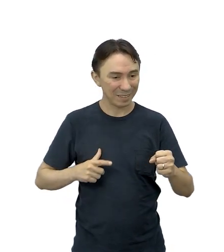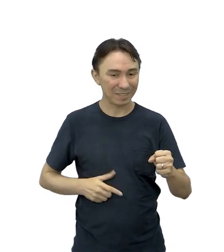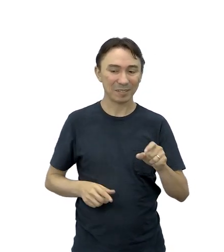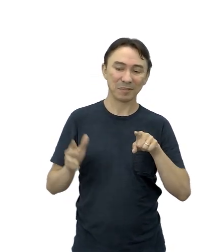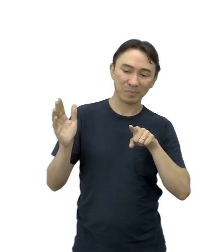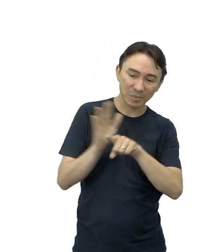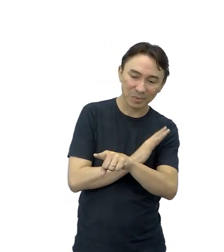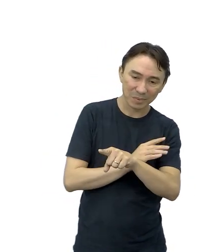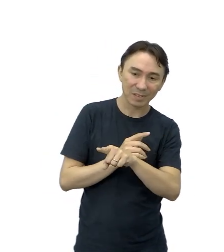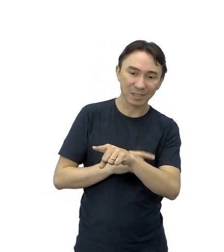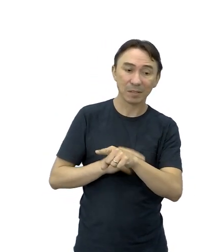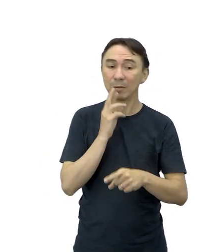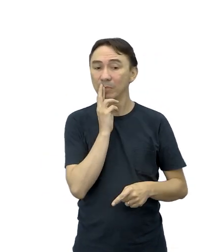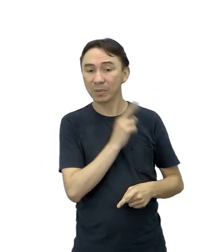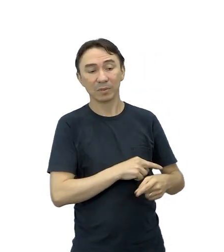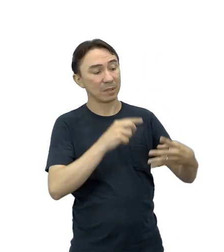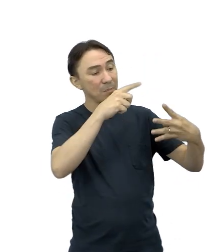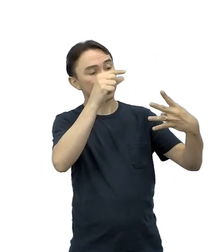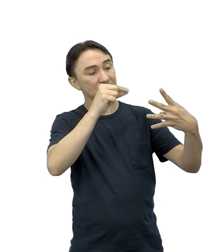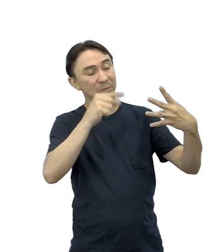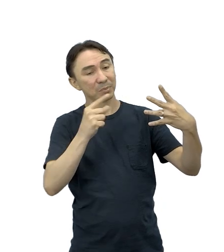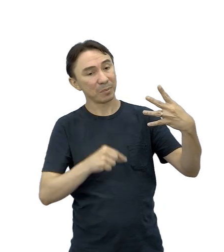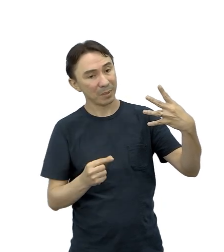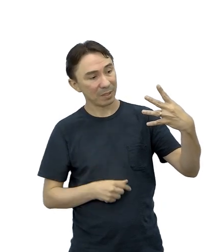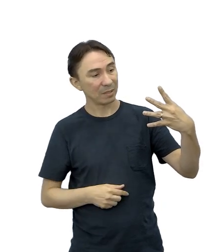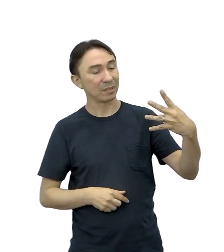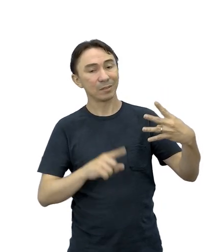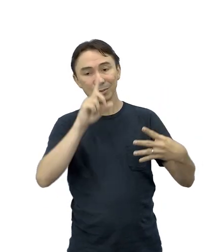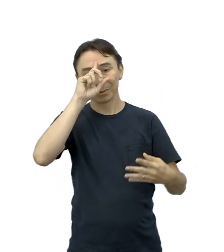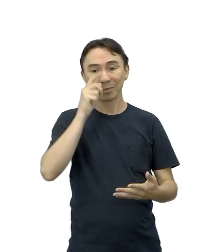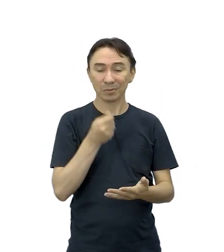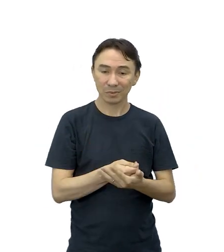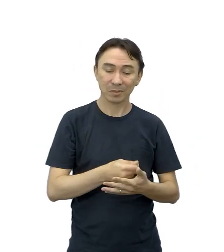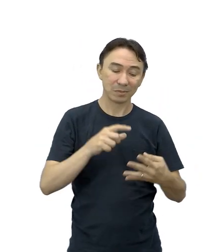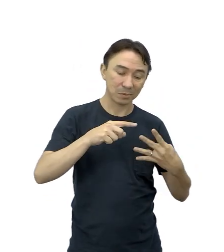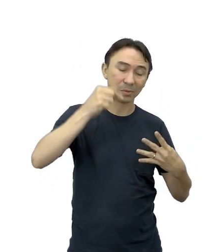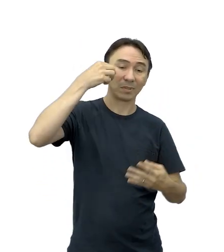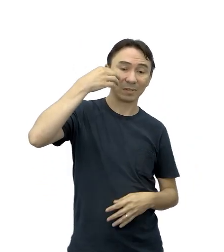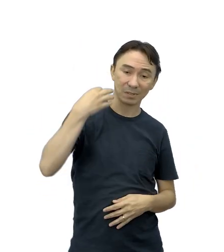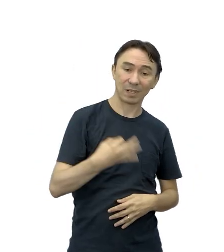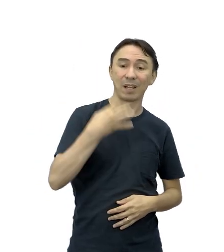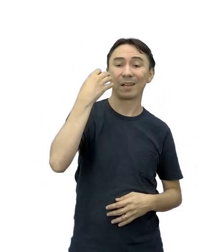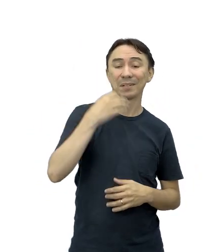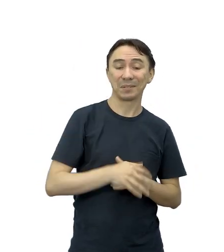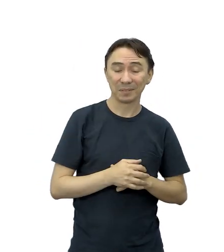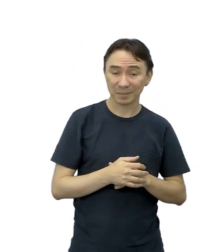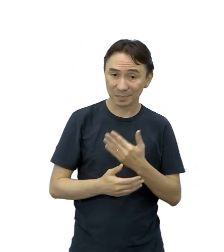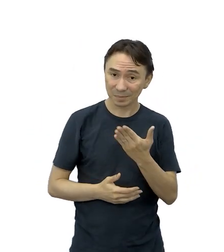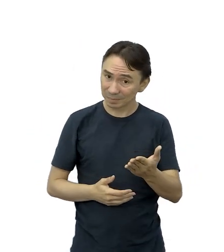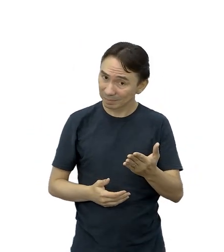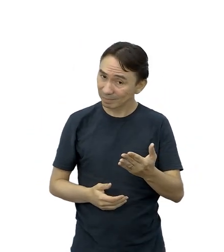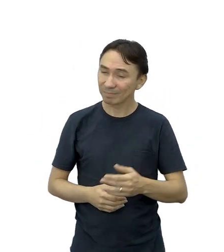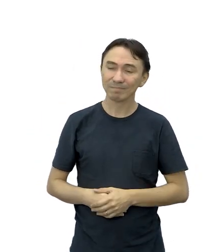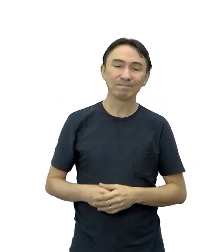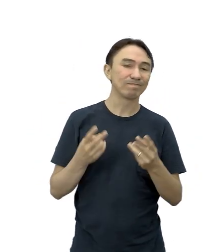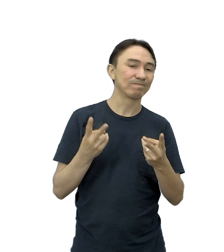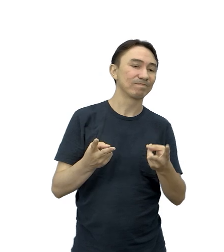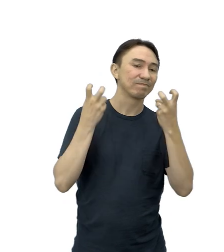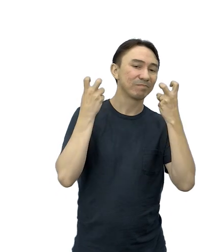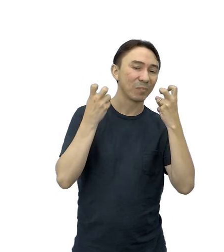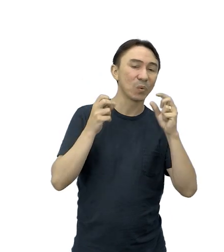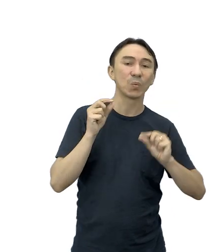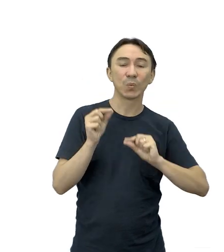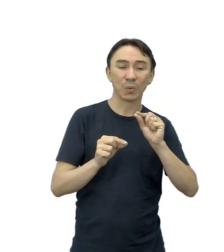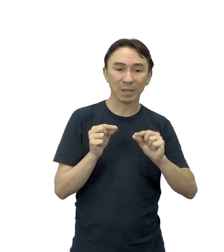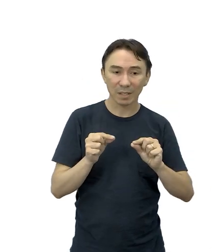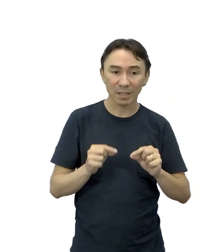tem aí uma questão de múltipla escolha, aí vocês percebem que vai ter índices, e é muito importante que vocês